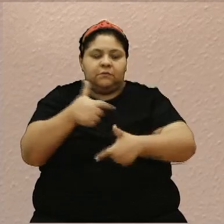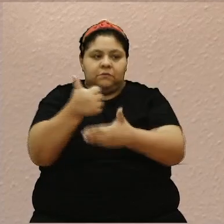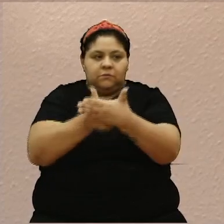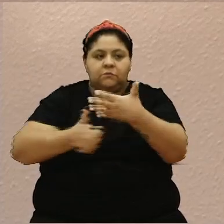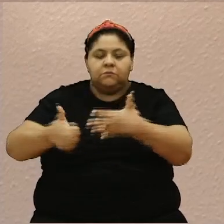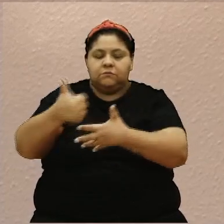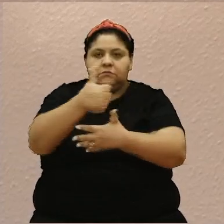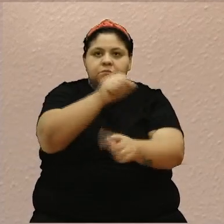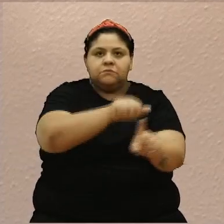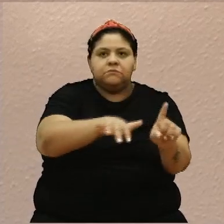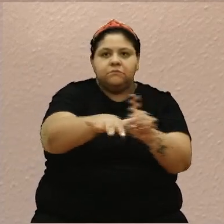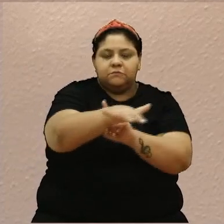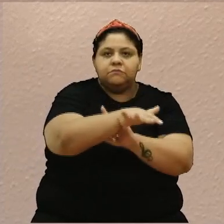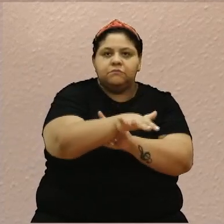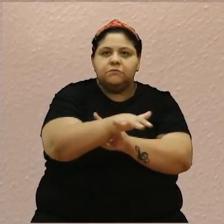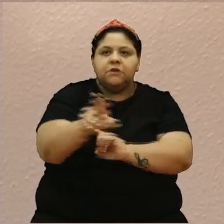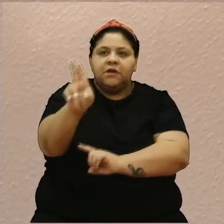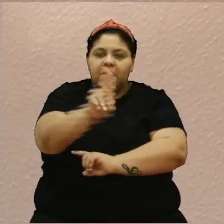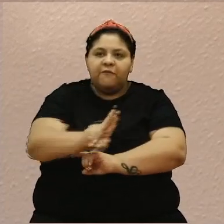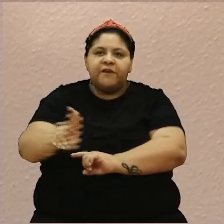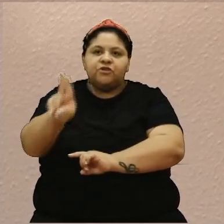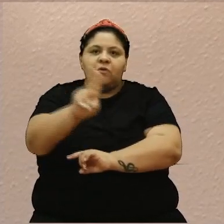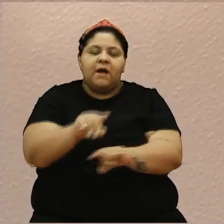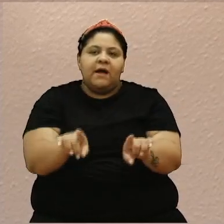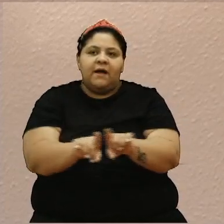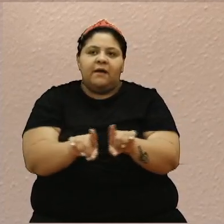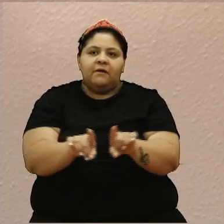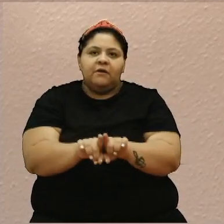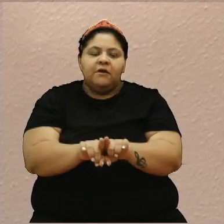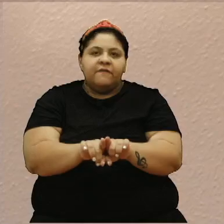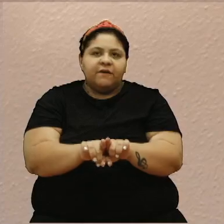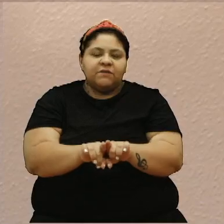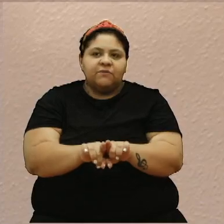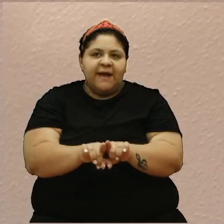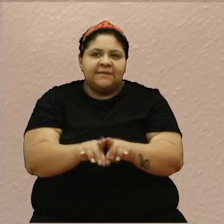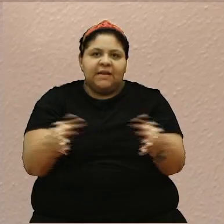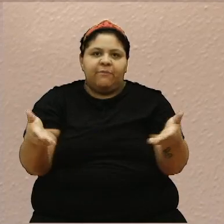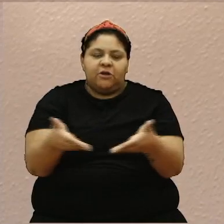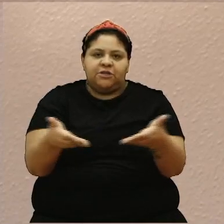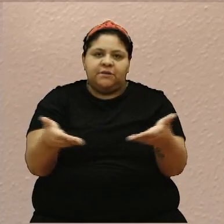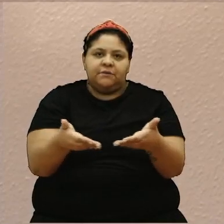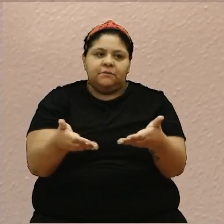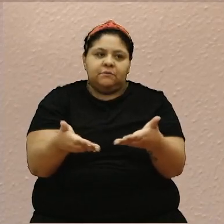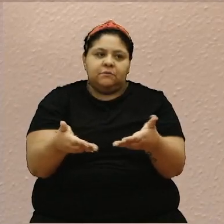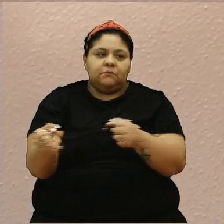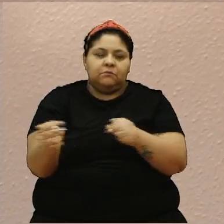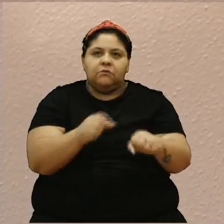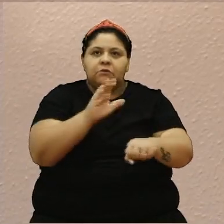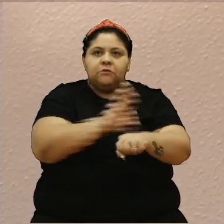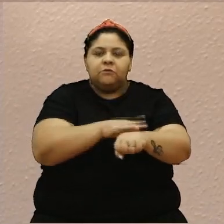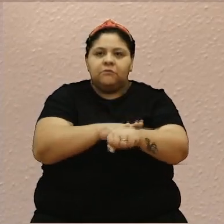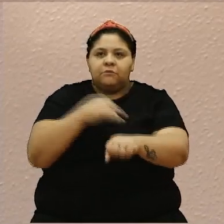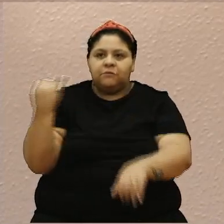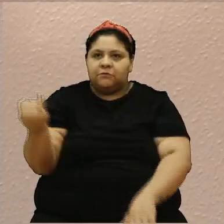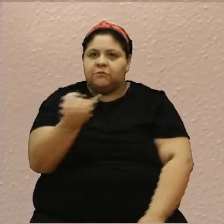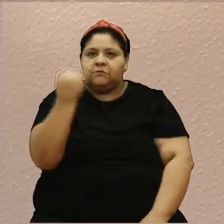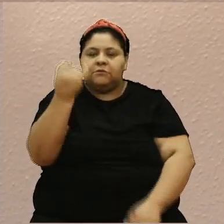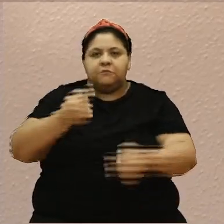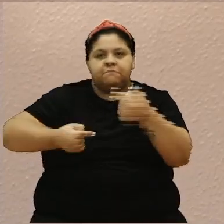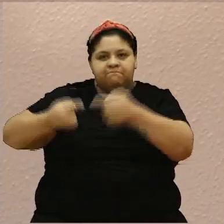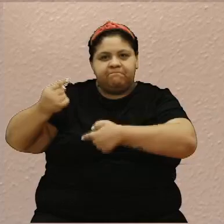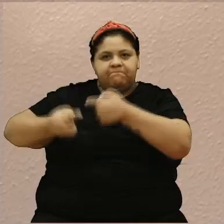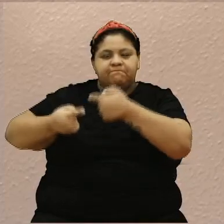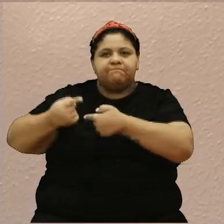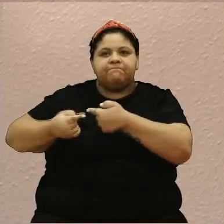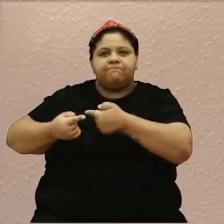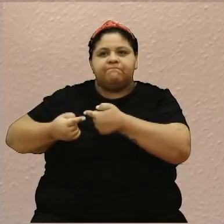social, e os usuários que são atendidos por essas políticas. Então, foi um momento oportuno de debate e